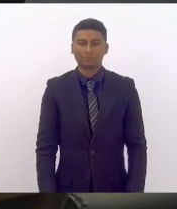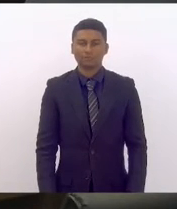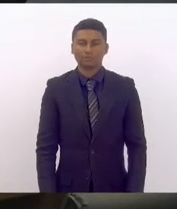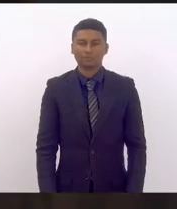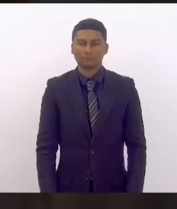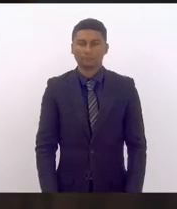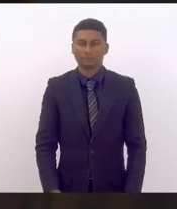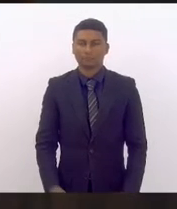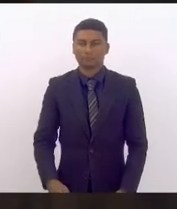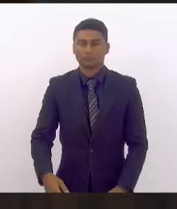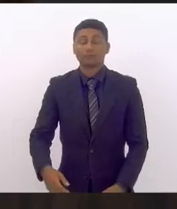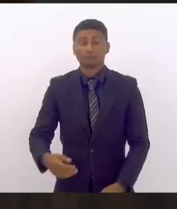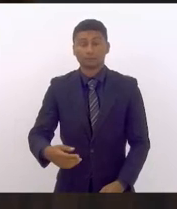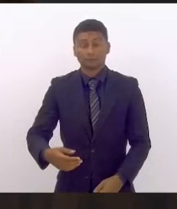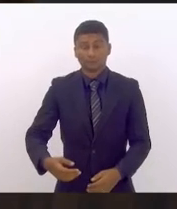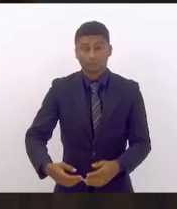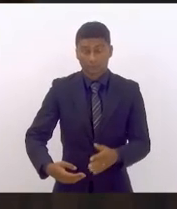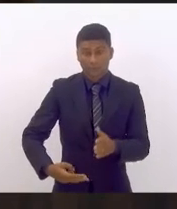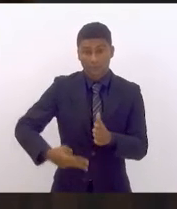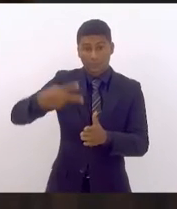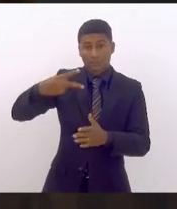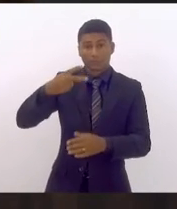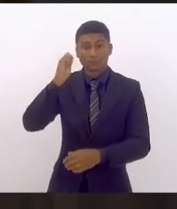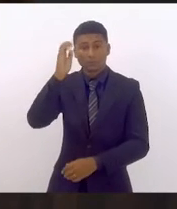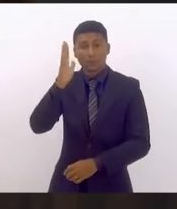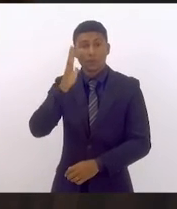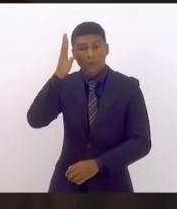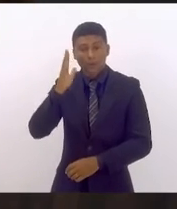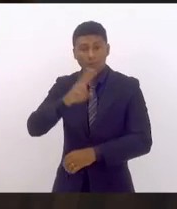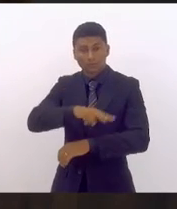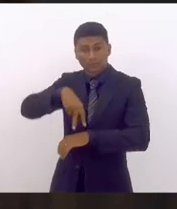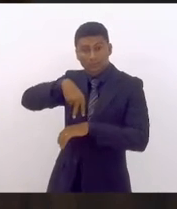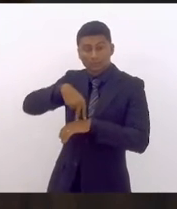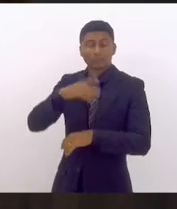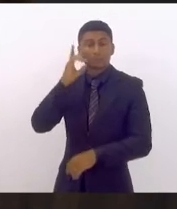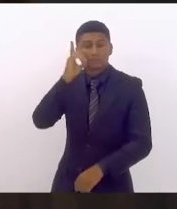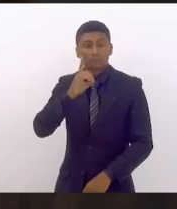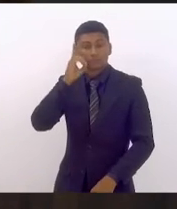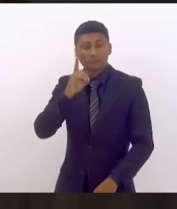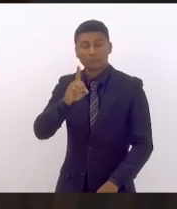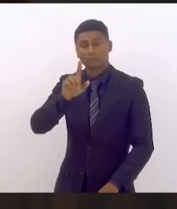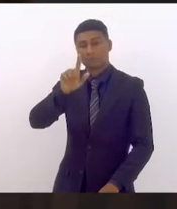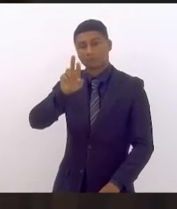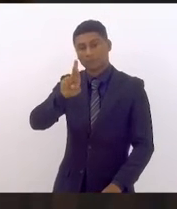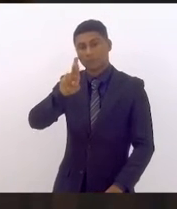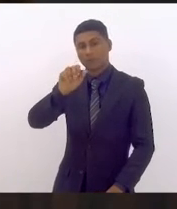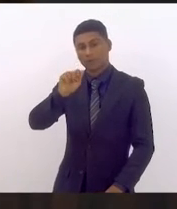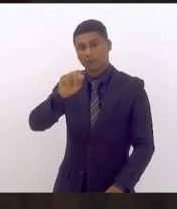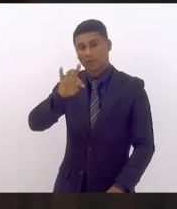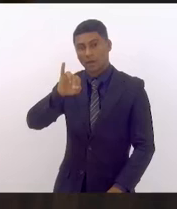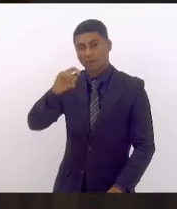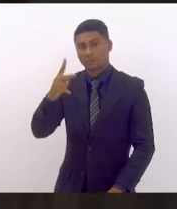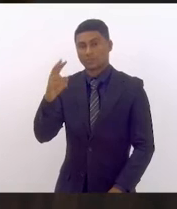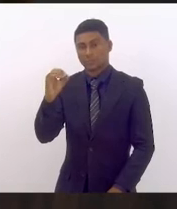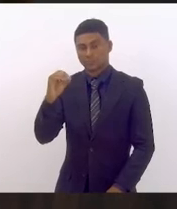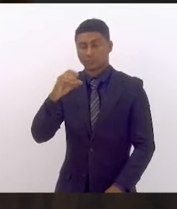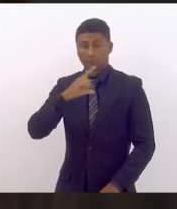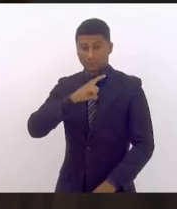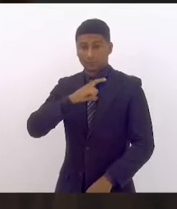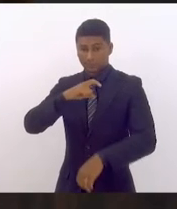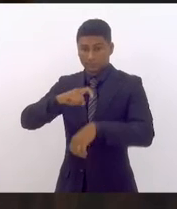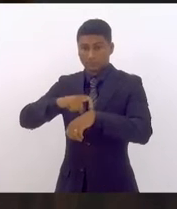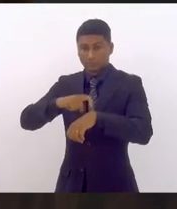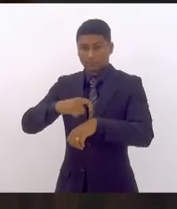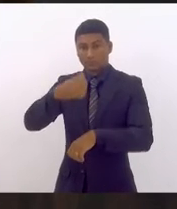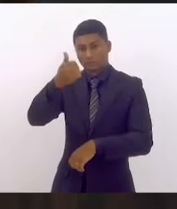próximo ano do escrito é o nome Deputado Giovani Ratinho vossa excelência responde 10